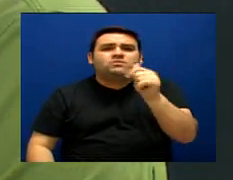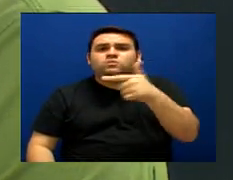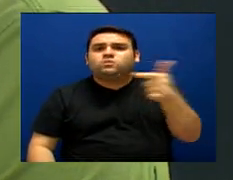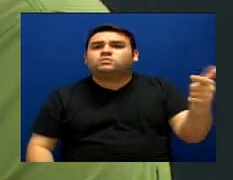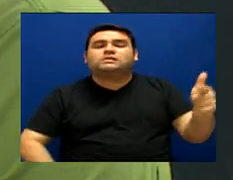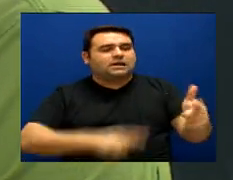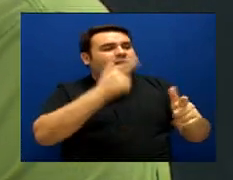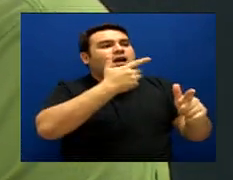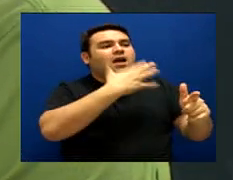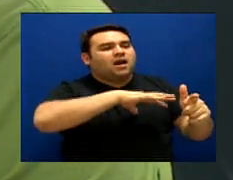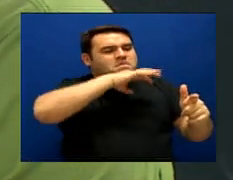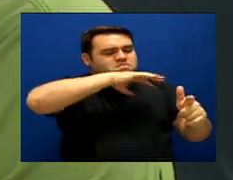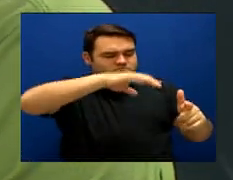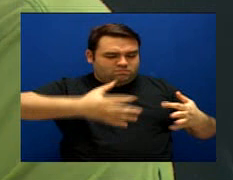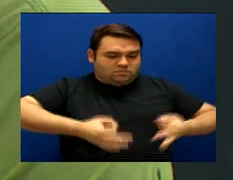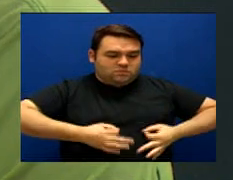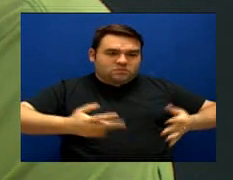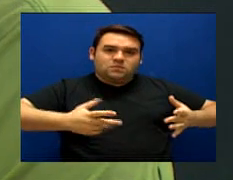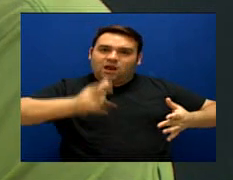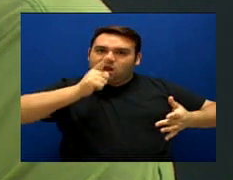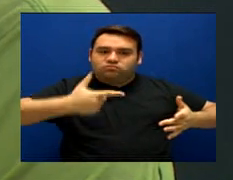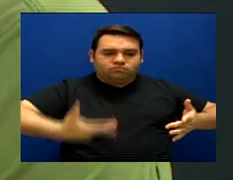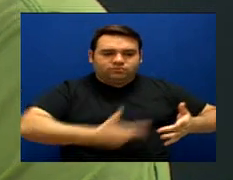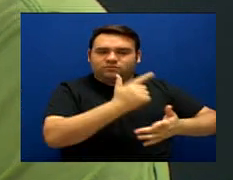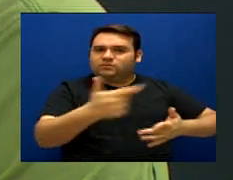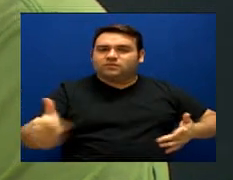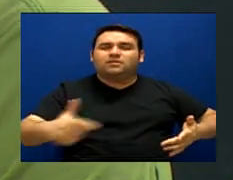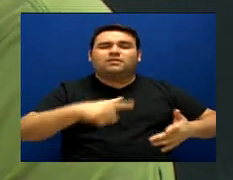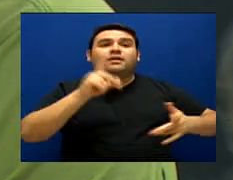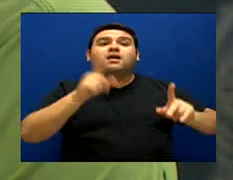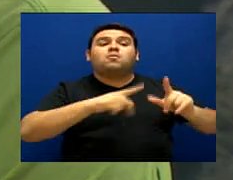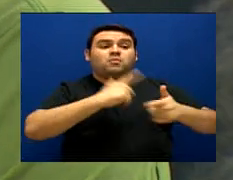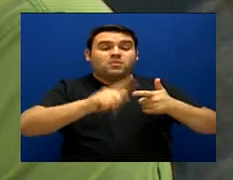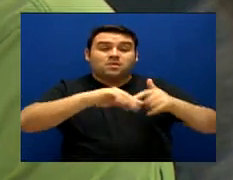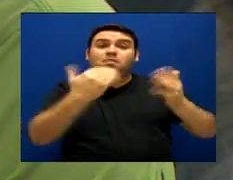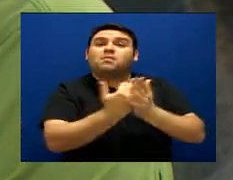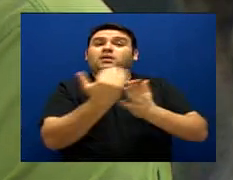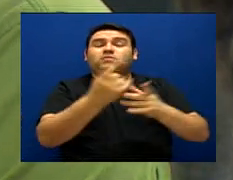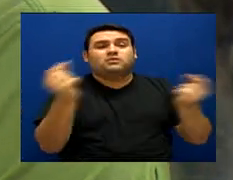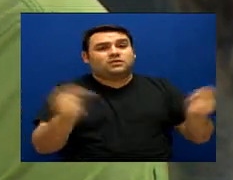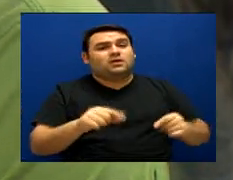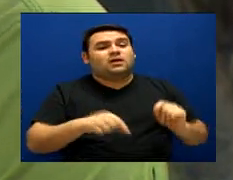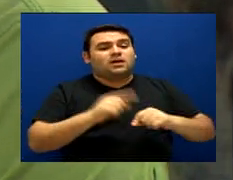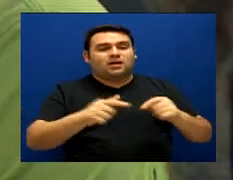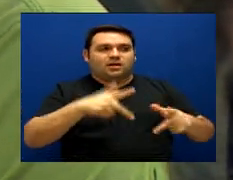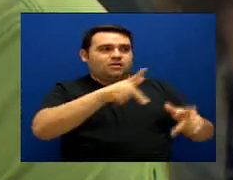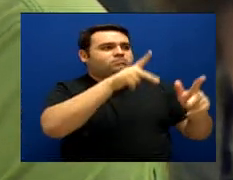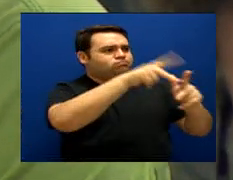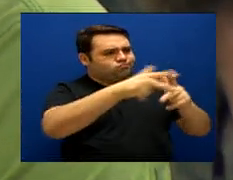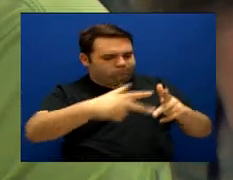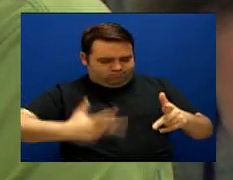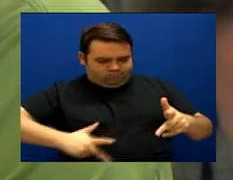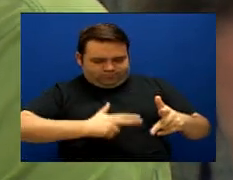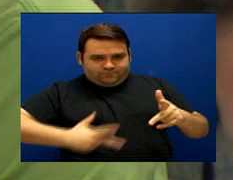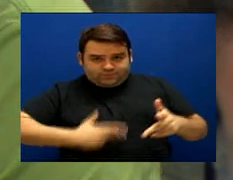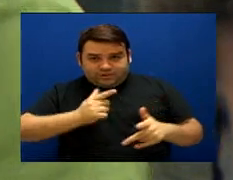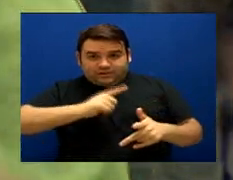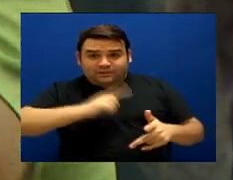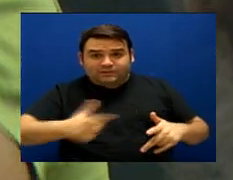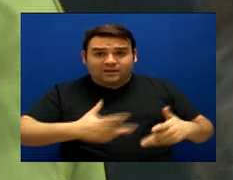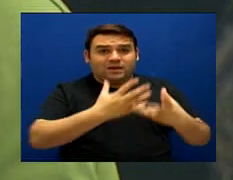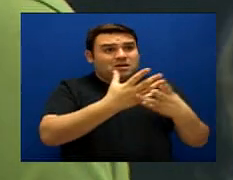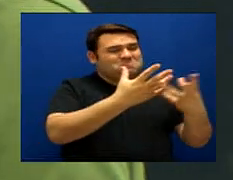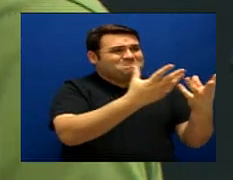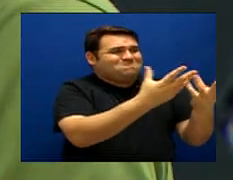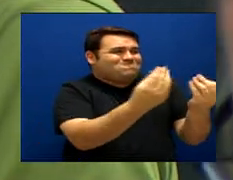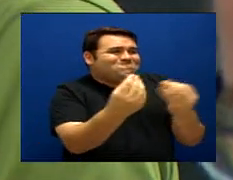para se castrar animal. E o grande problema hoje em Sorocaba, o que é? É a castração. Castrou, começa a diminuir muito o problema. Assim a gente não vai estar enxugando